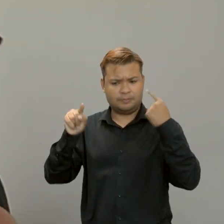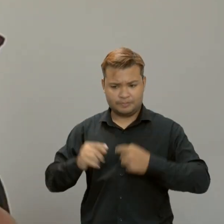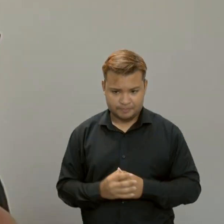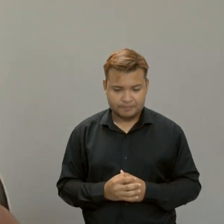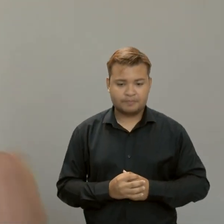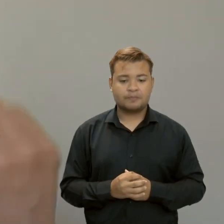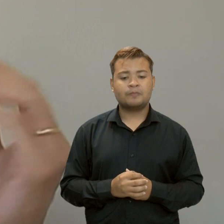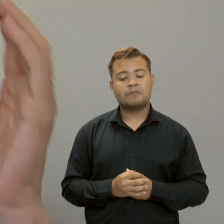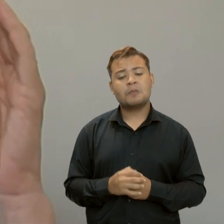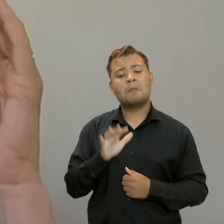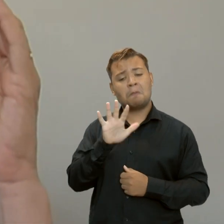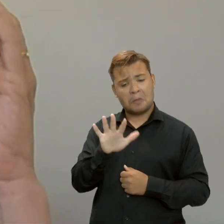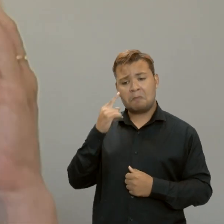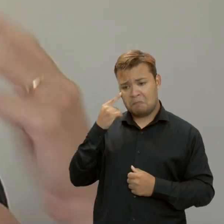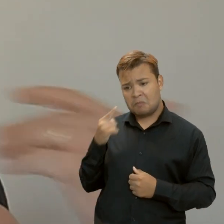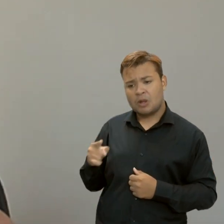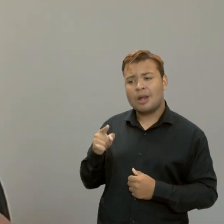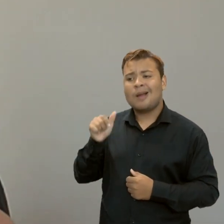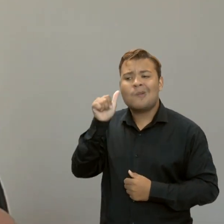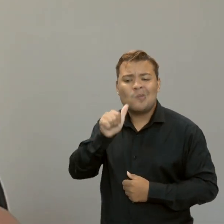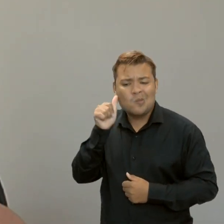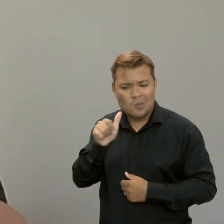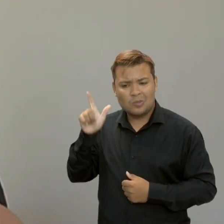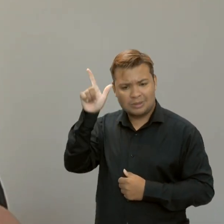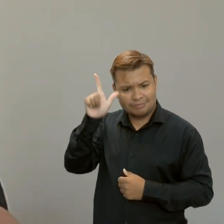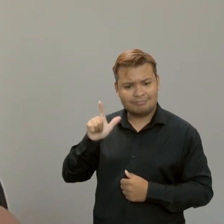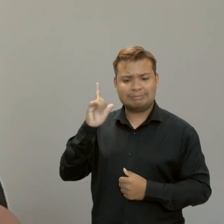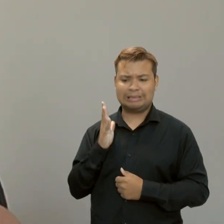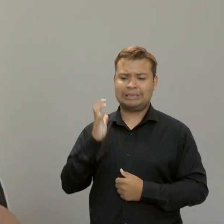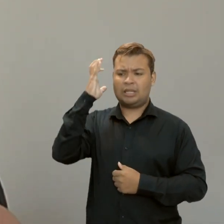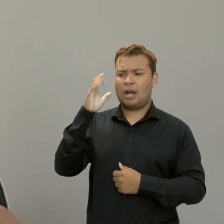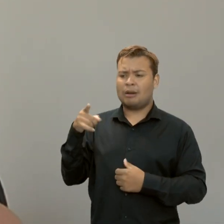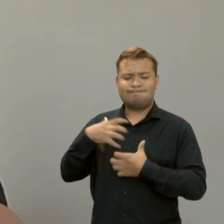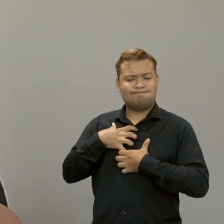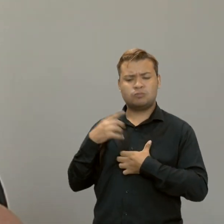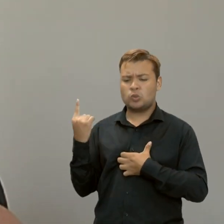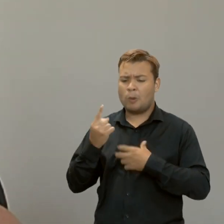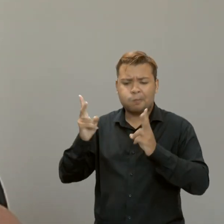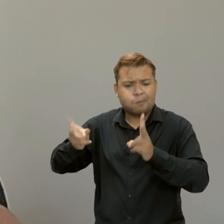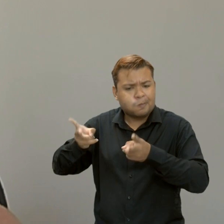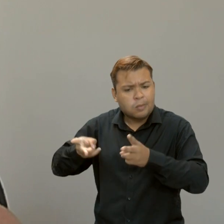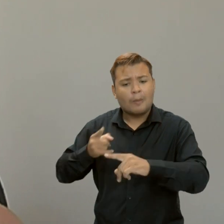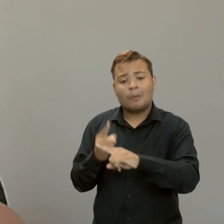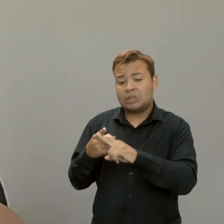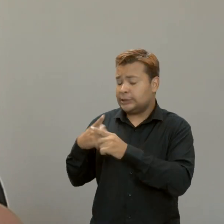essa opção, não, ela se viu sozinha, não é, para dar conta de um fardo, né, para dar conta